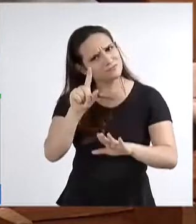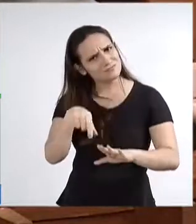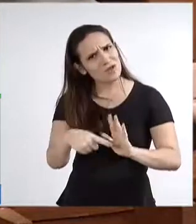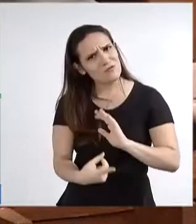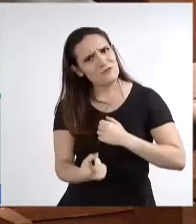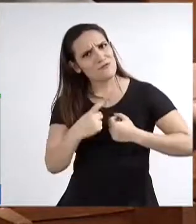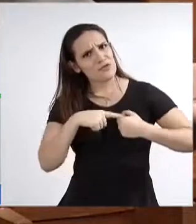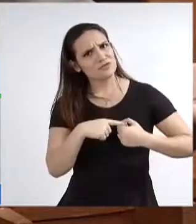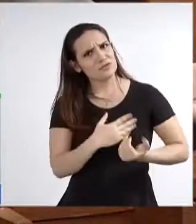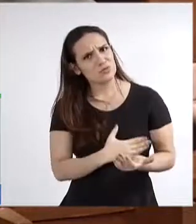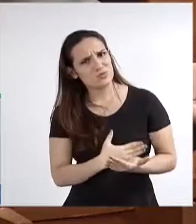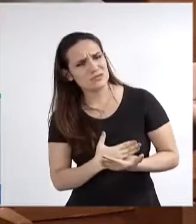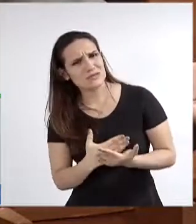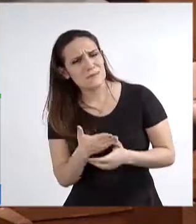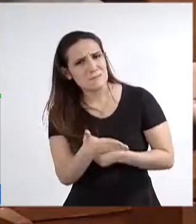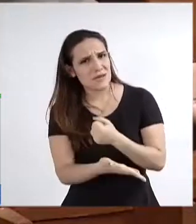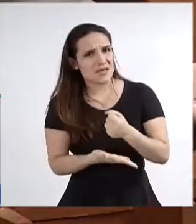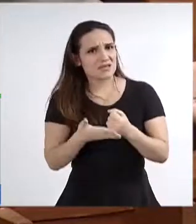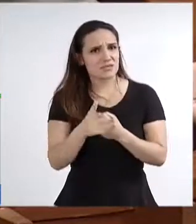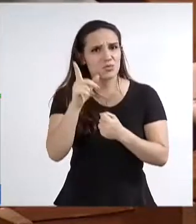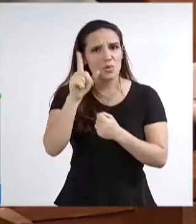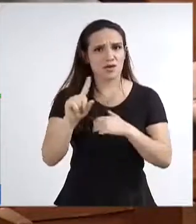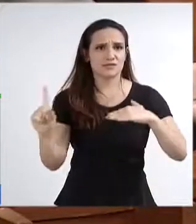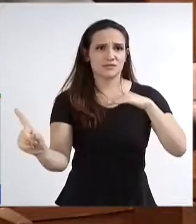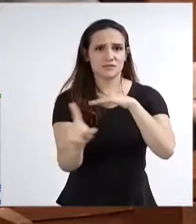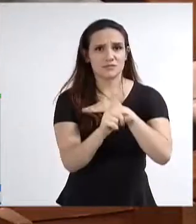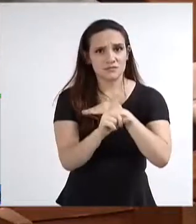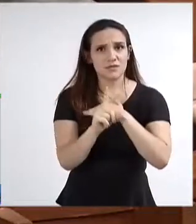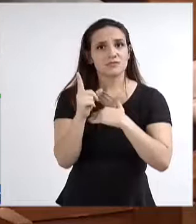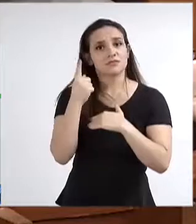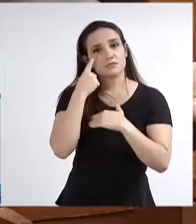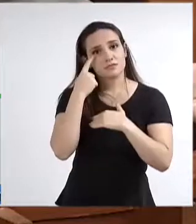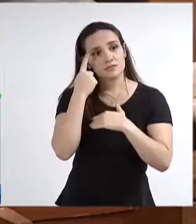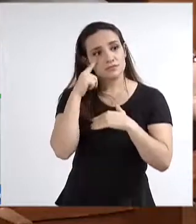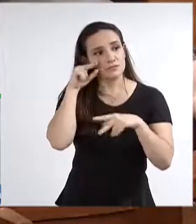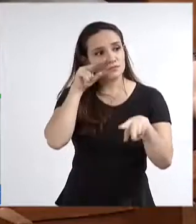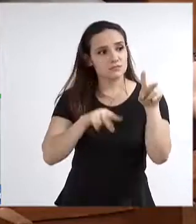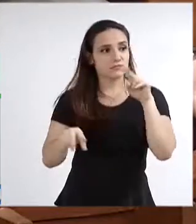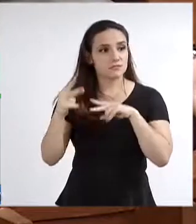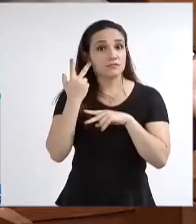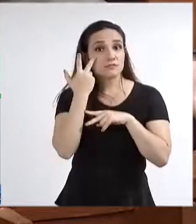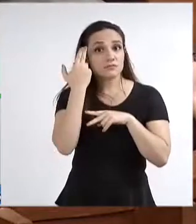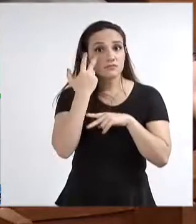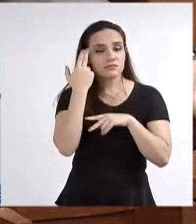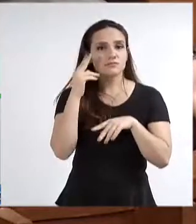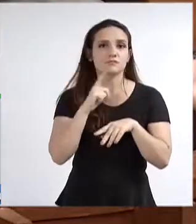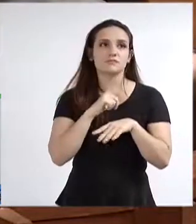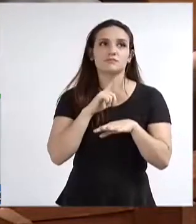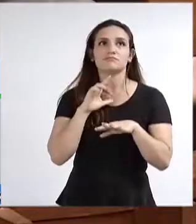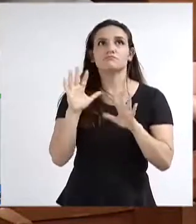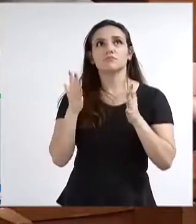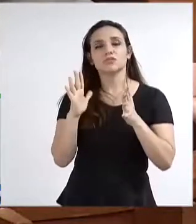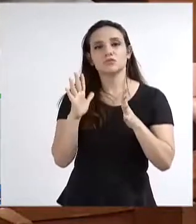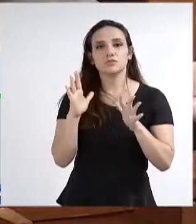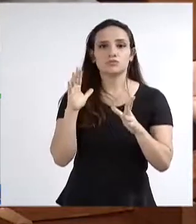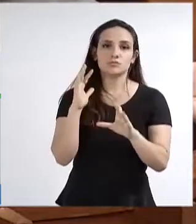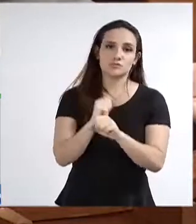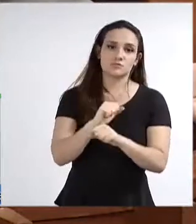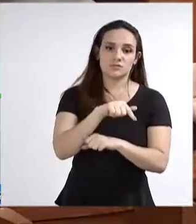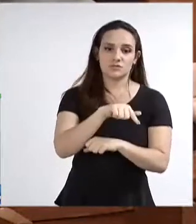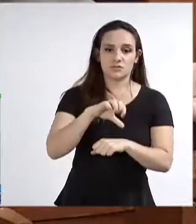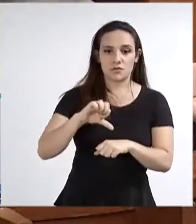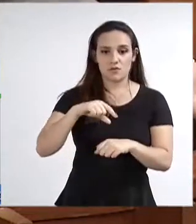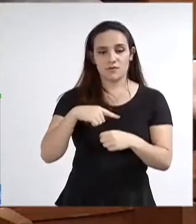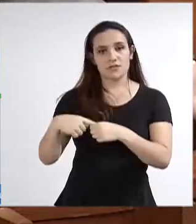para atendimentos oftalmológicos. Se espera, né, atendendo 79 municípios do